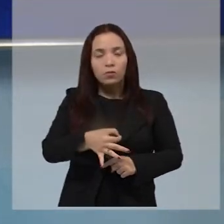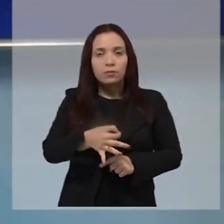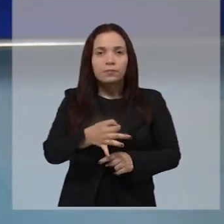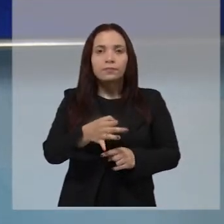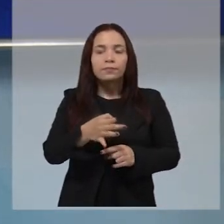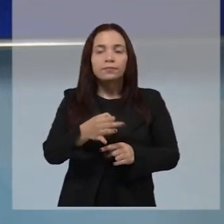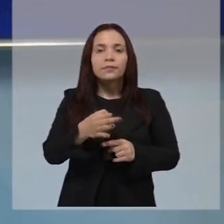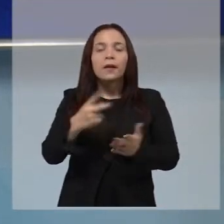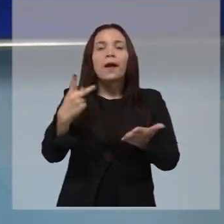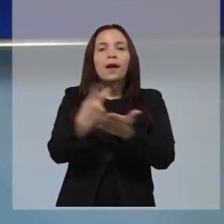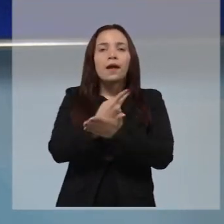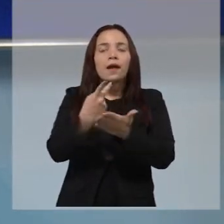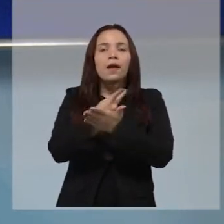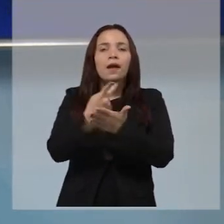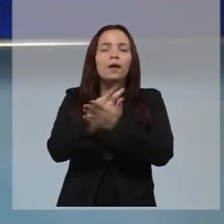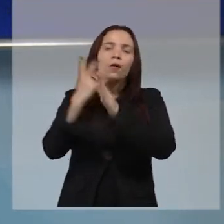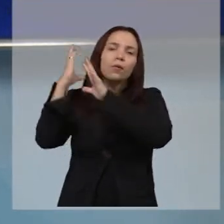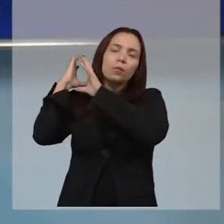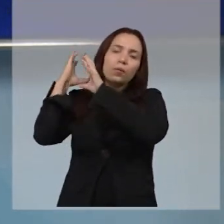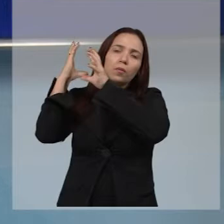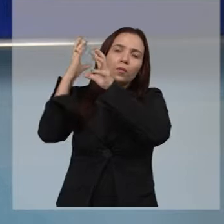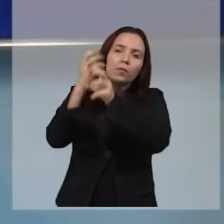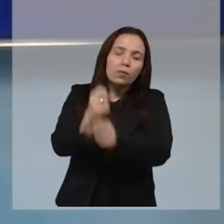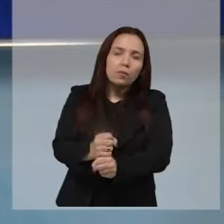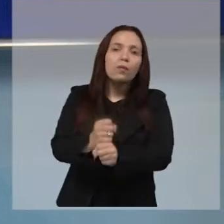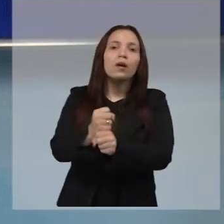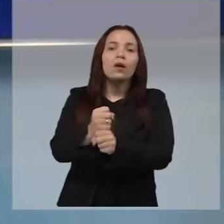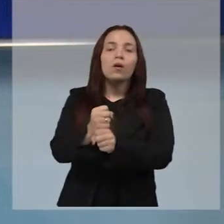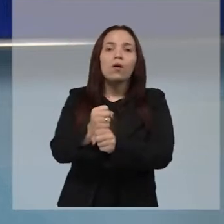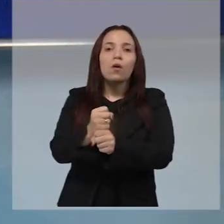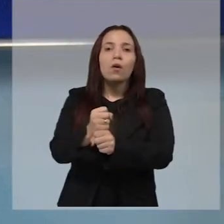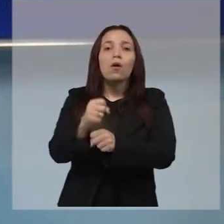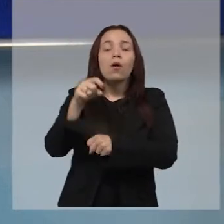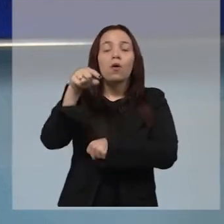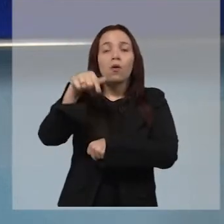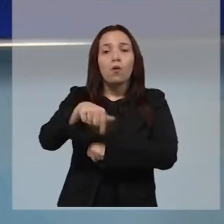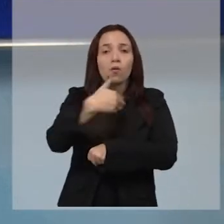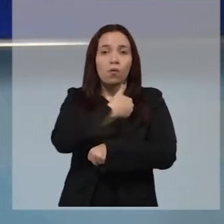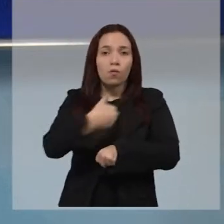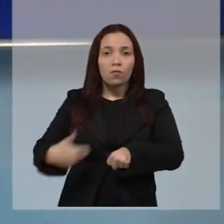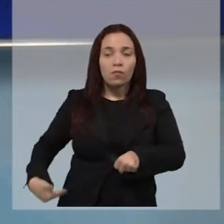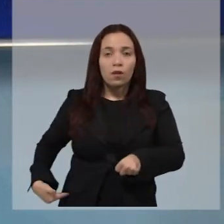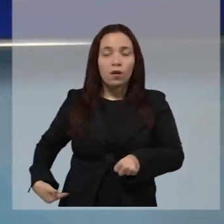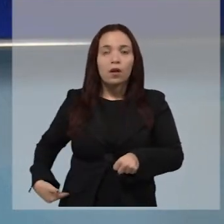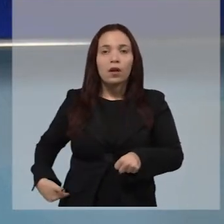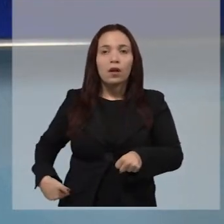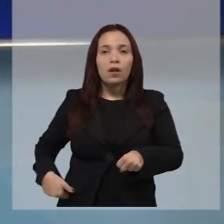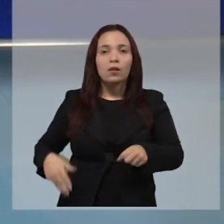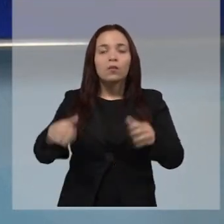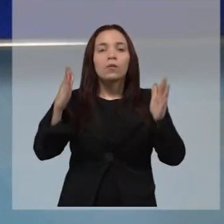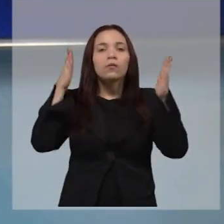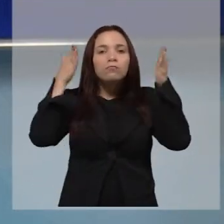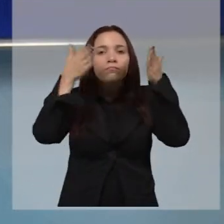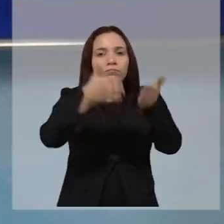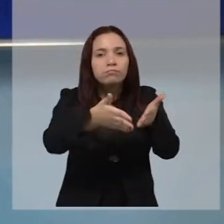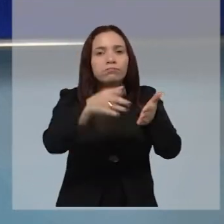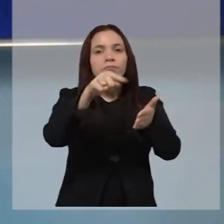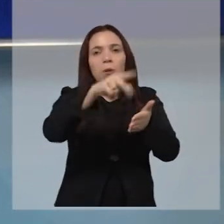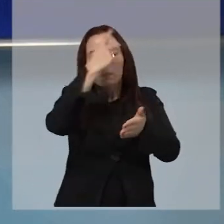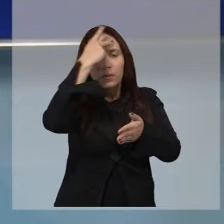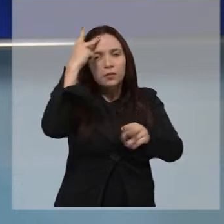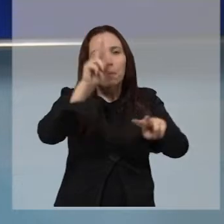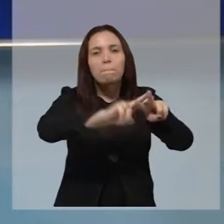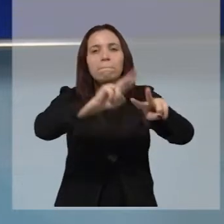vista, um erro combinado entre a forma como o Estado hoje pune e trata os